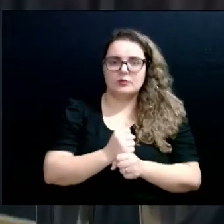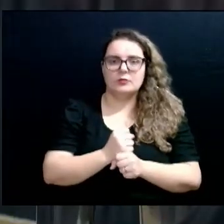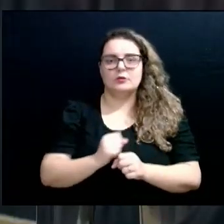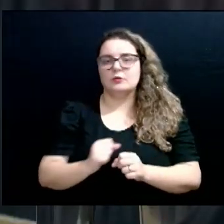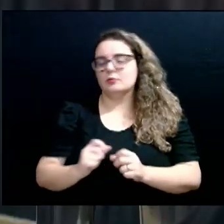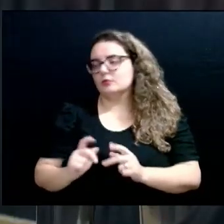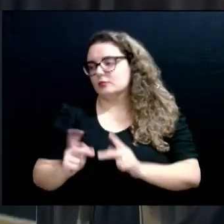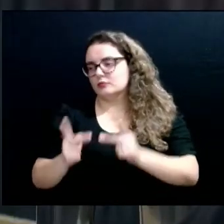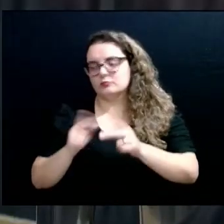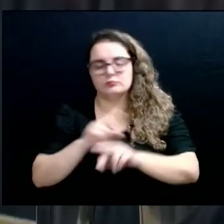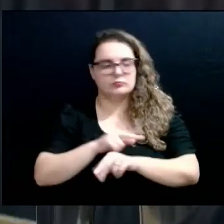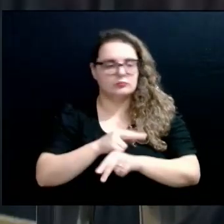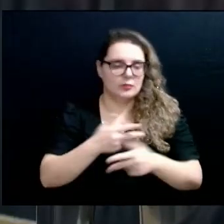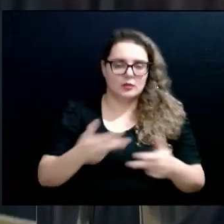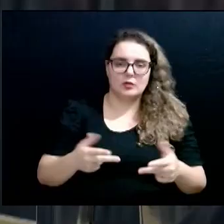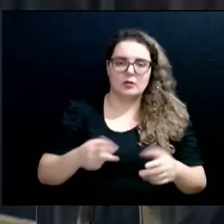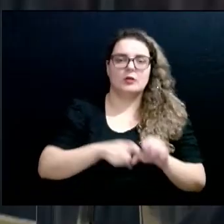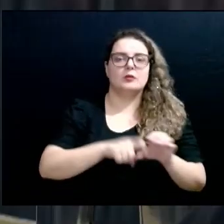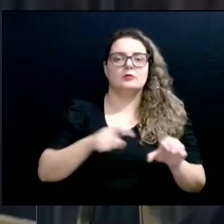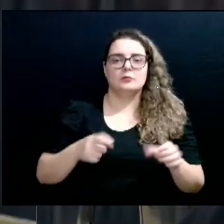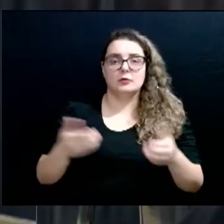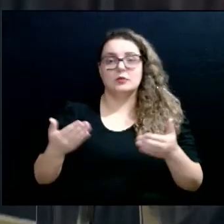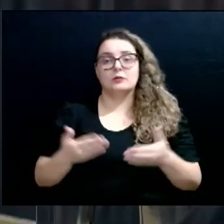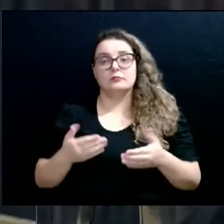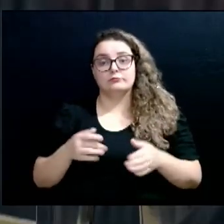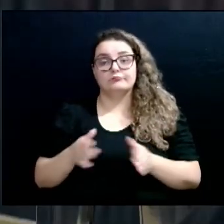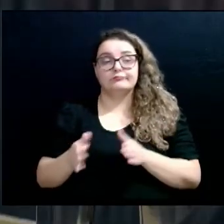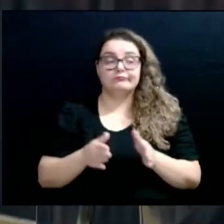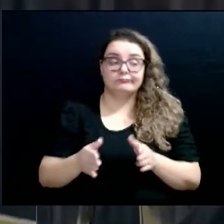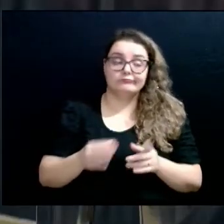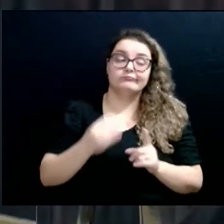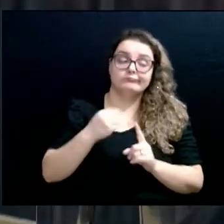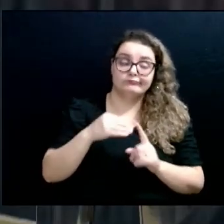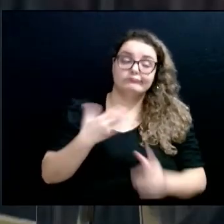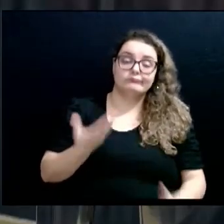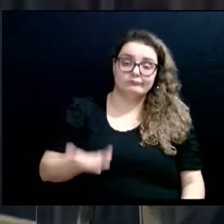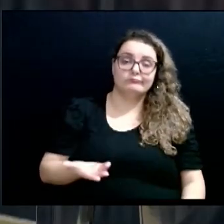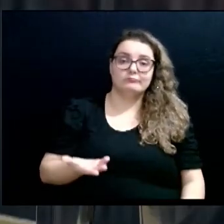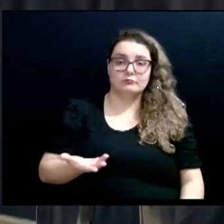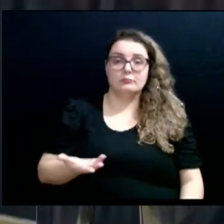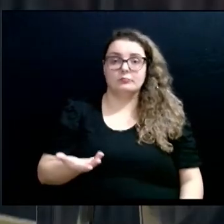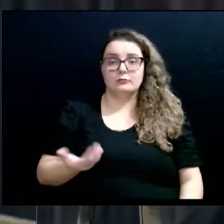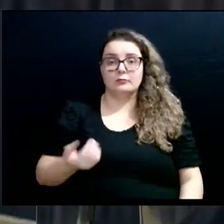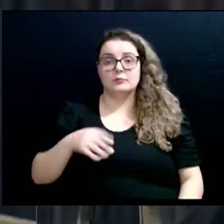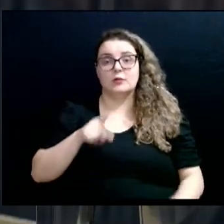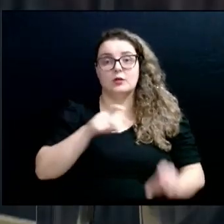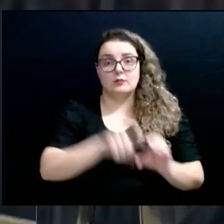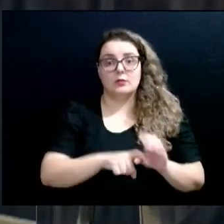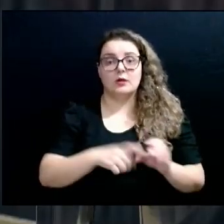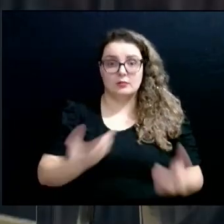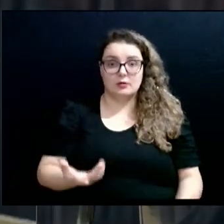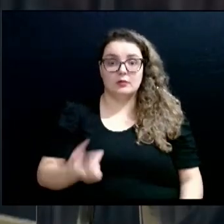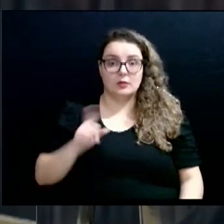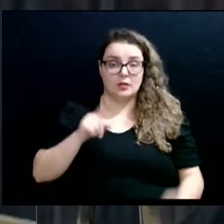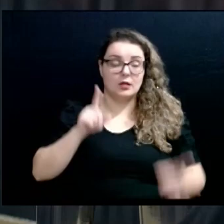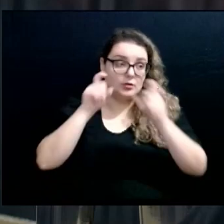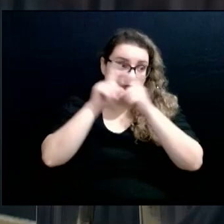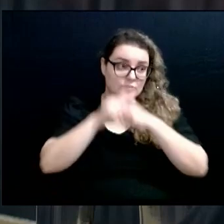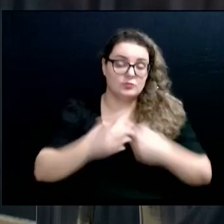era autônomo e agora se vê numa posição mais vulnerável e numa posição de mais dependência. Então, é difícil, né? A gente também tem